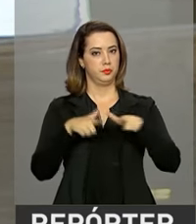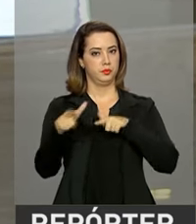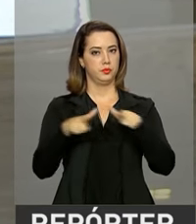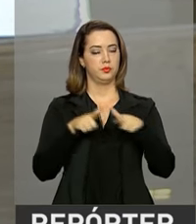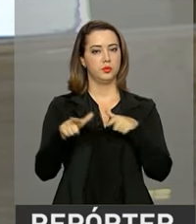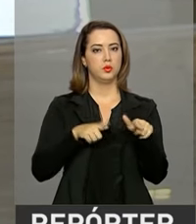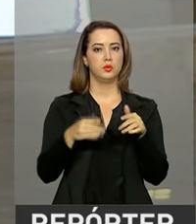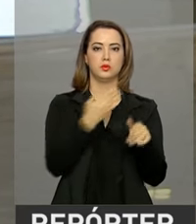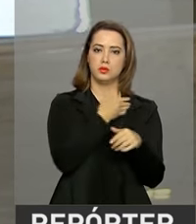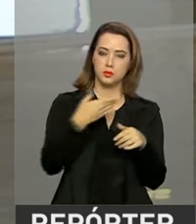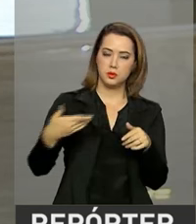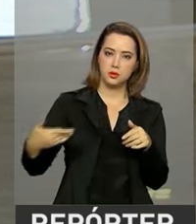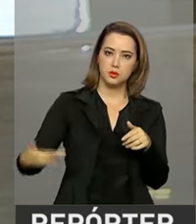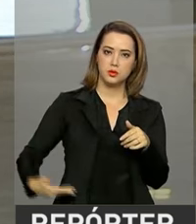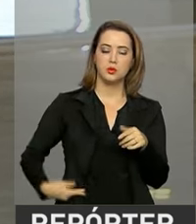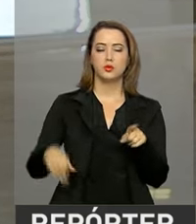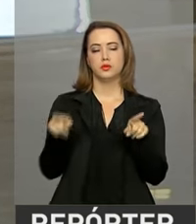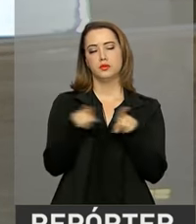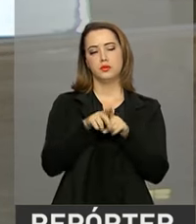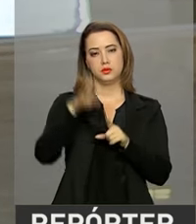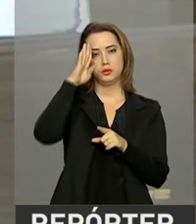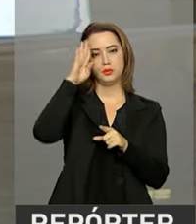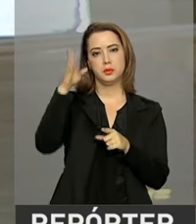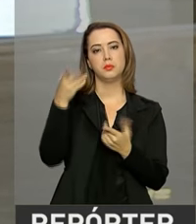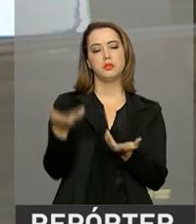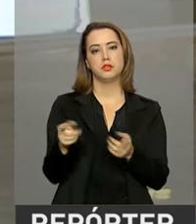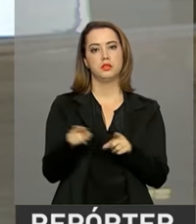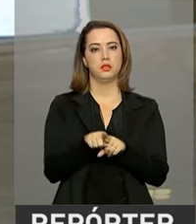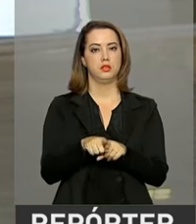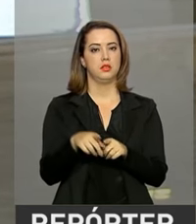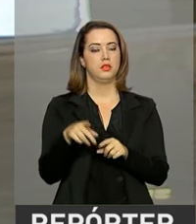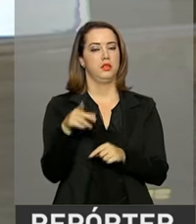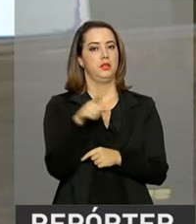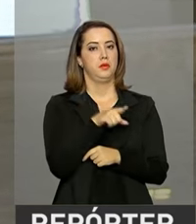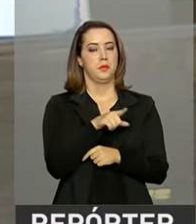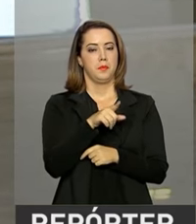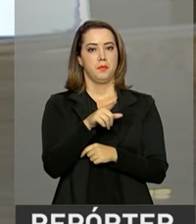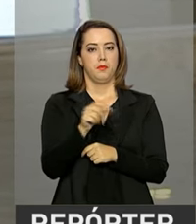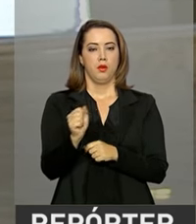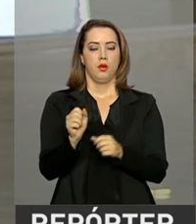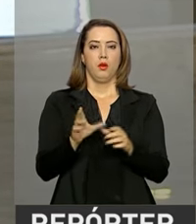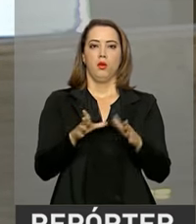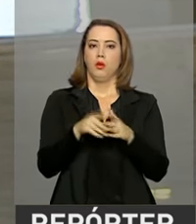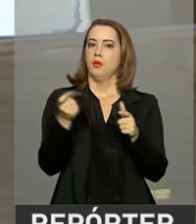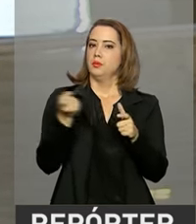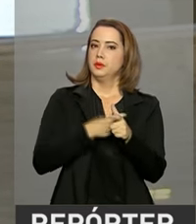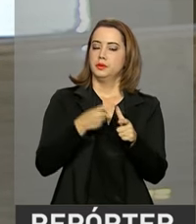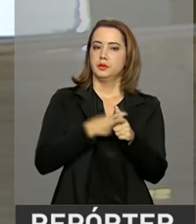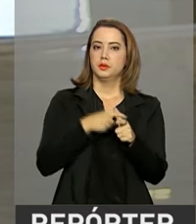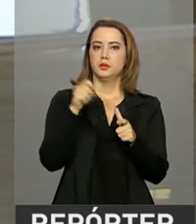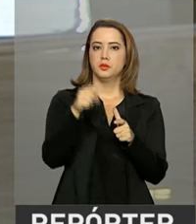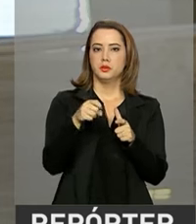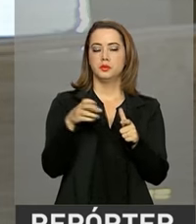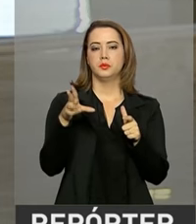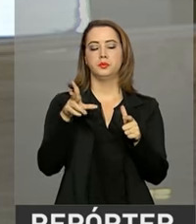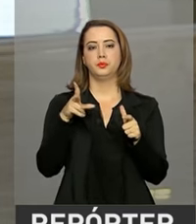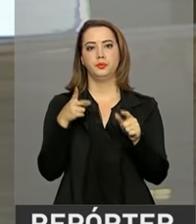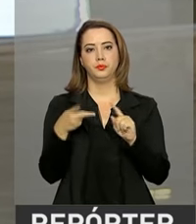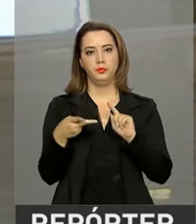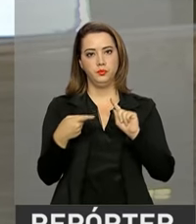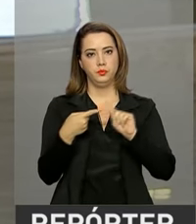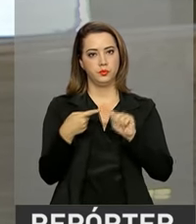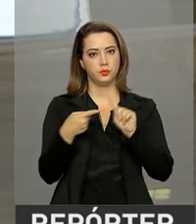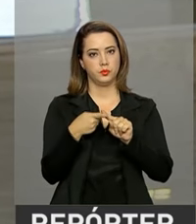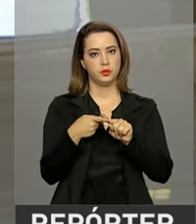federais, municipais e estaduais. O déficit, por exemplo, do sistema previdenciário no Brasil, só considerando o regime